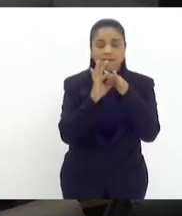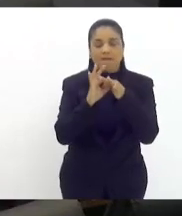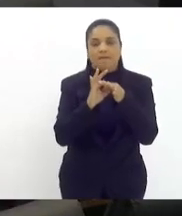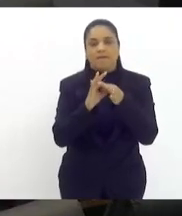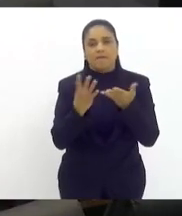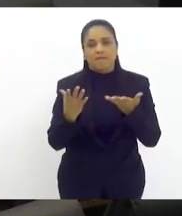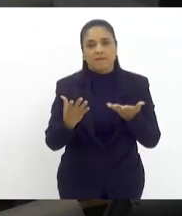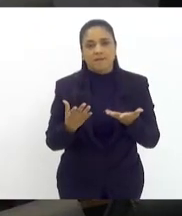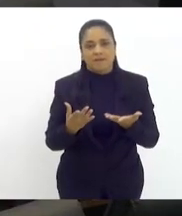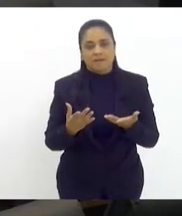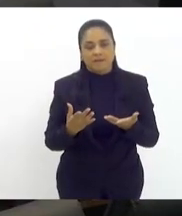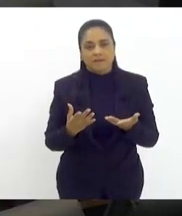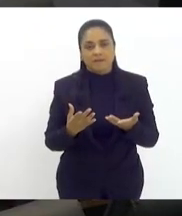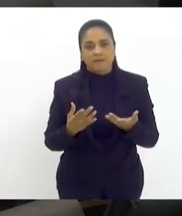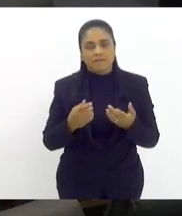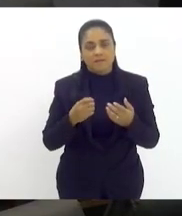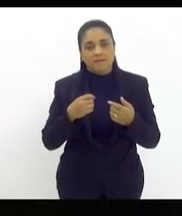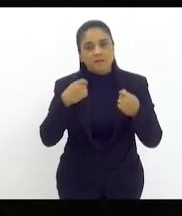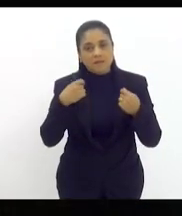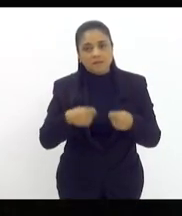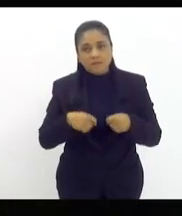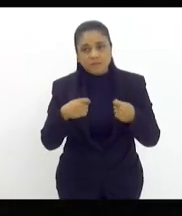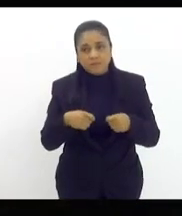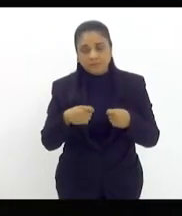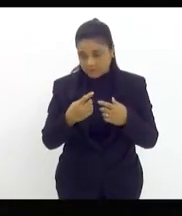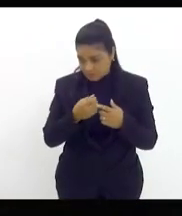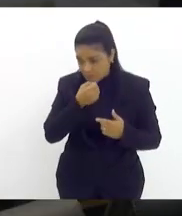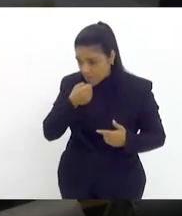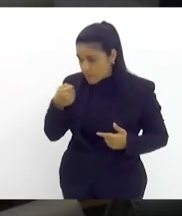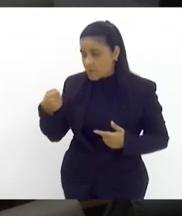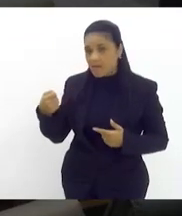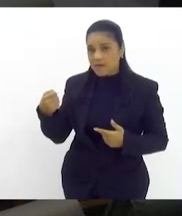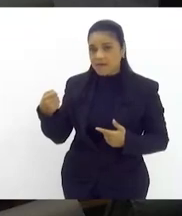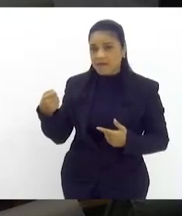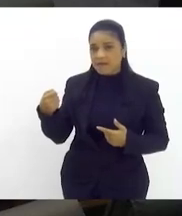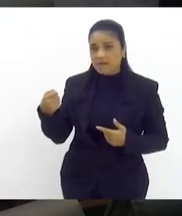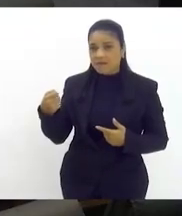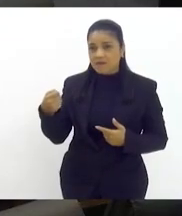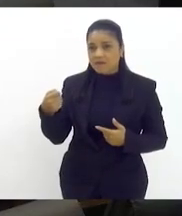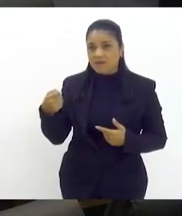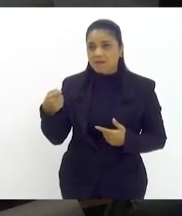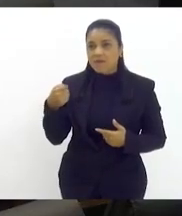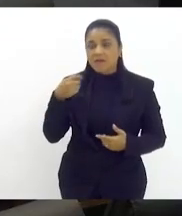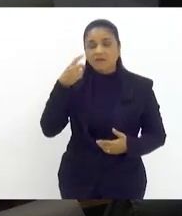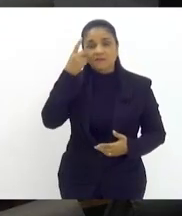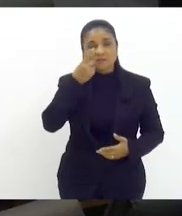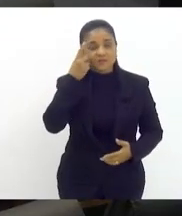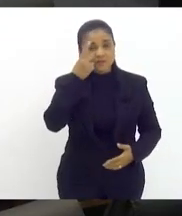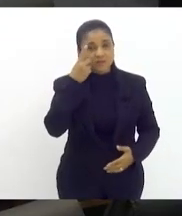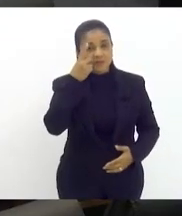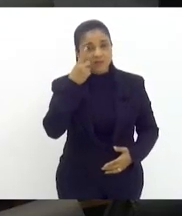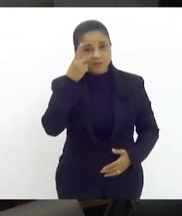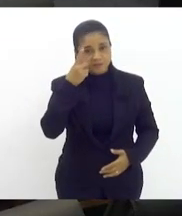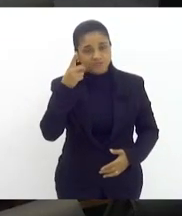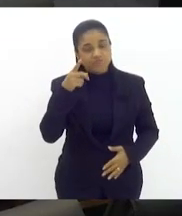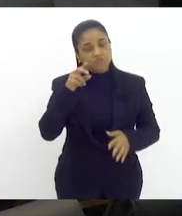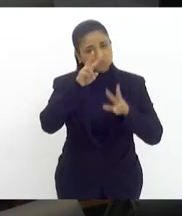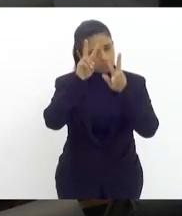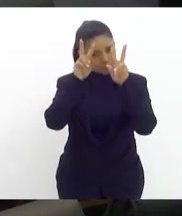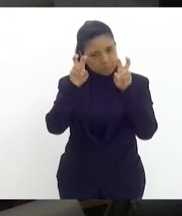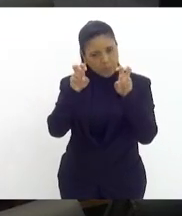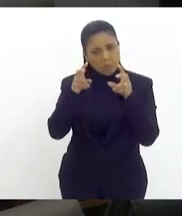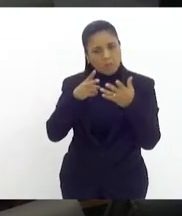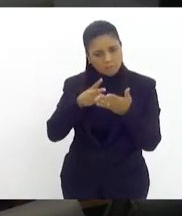nós precisamos parar quer uma parte deputado presidente é só para anunciar aproveitar porque tem pertinência ao tema